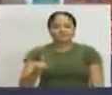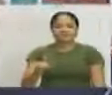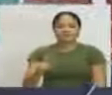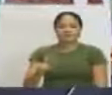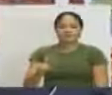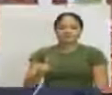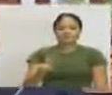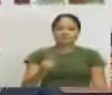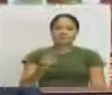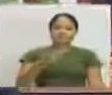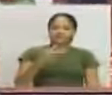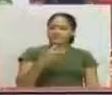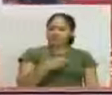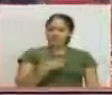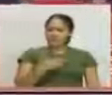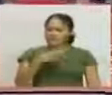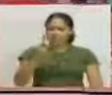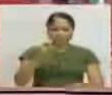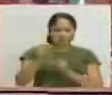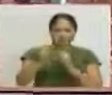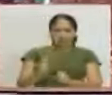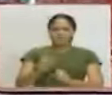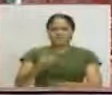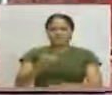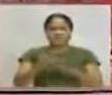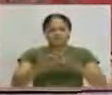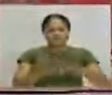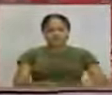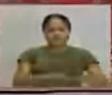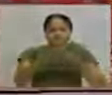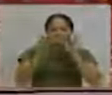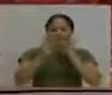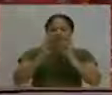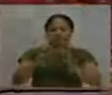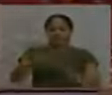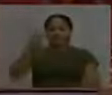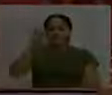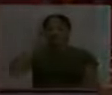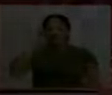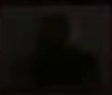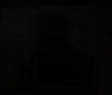deixar de falar, nesse dia da independência do nosso país, é o nosso processo.